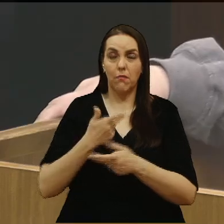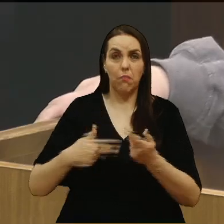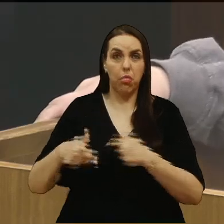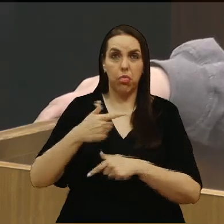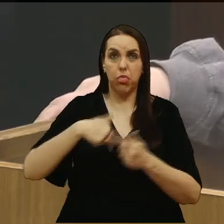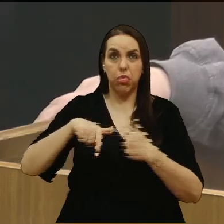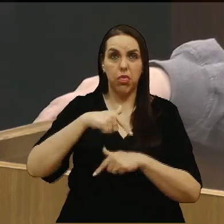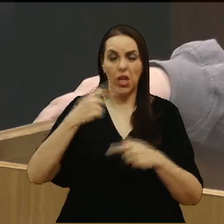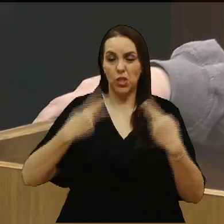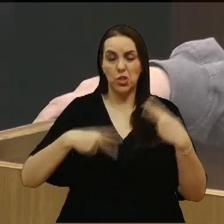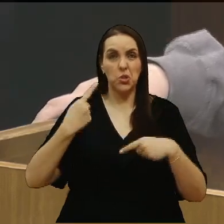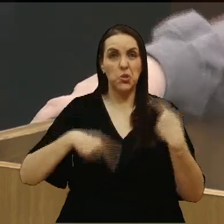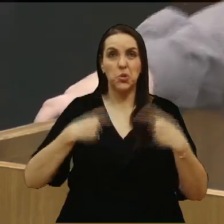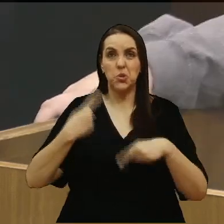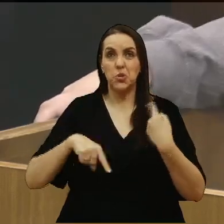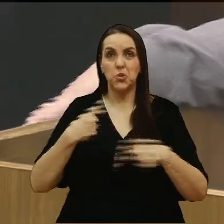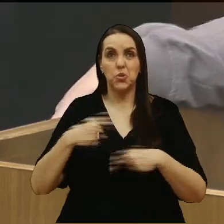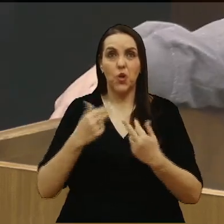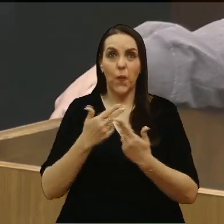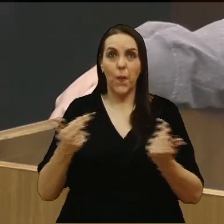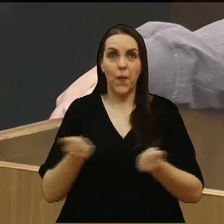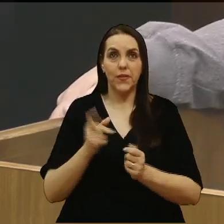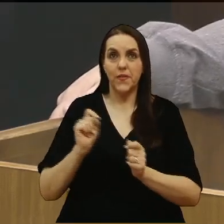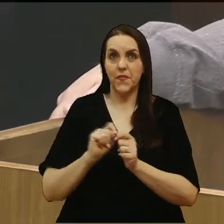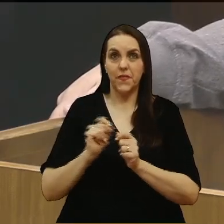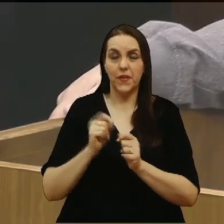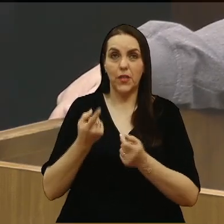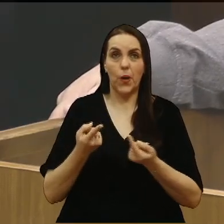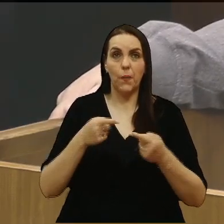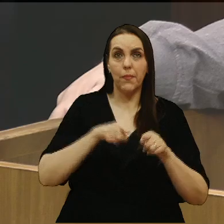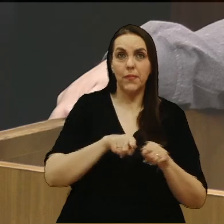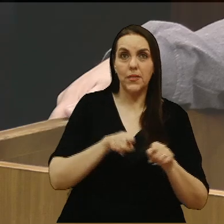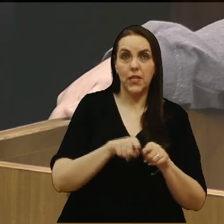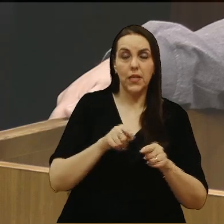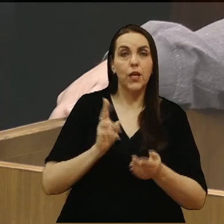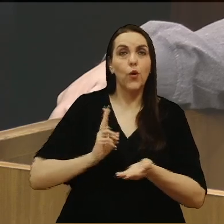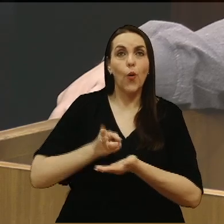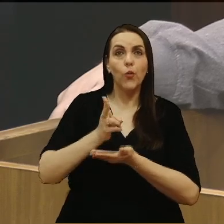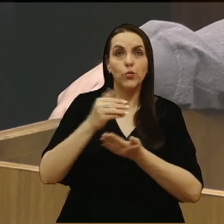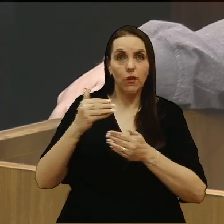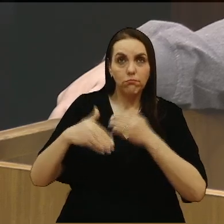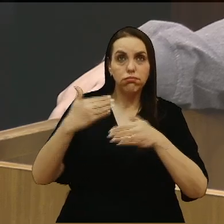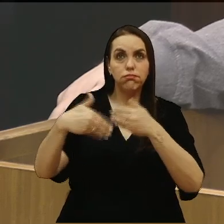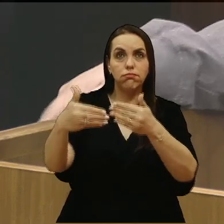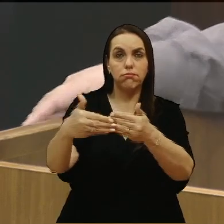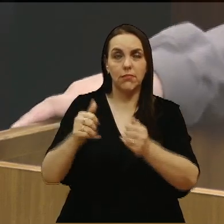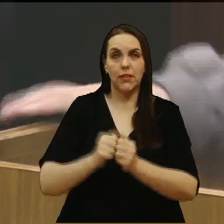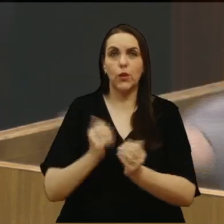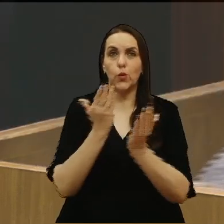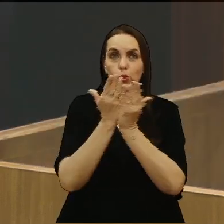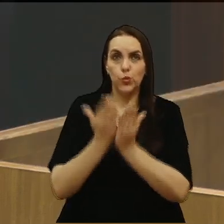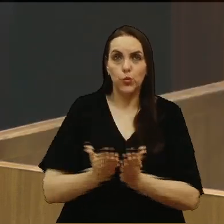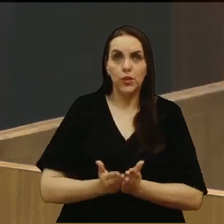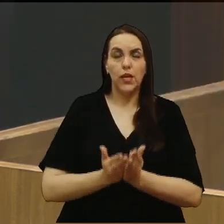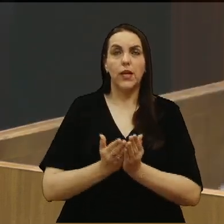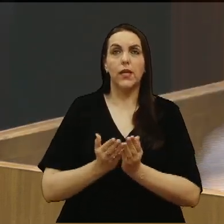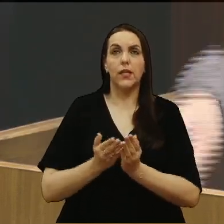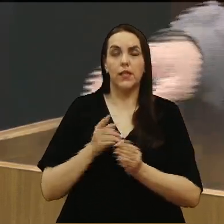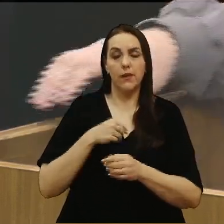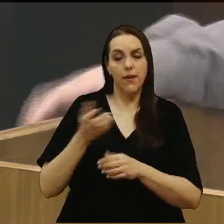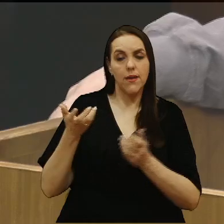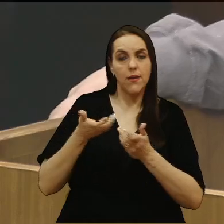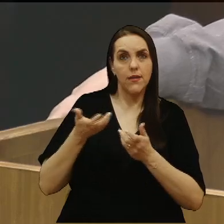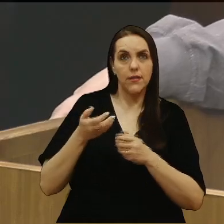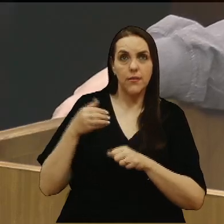aqui, discutindo a questão do consórcio e não tocar para frente. Então eu estudei e fui atrás de meios para que isso